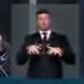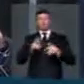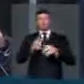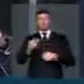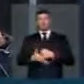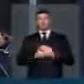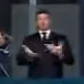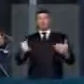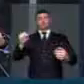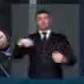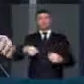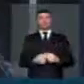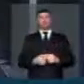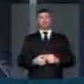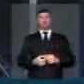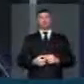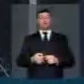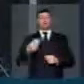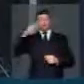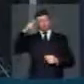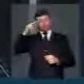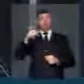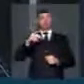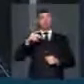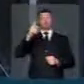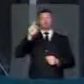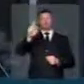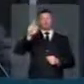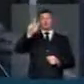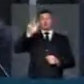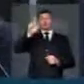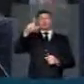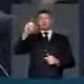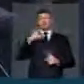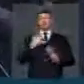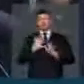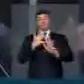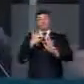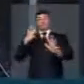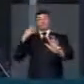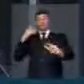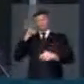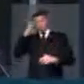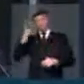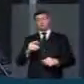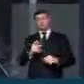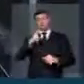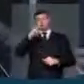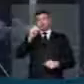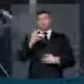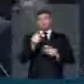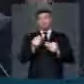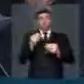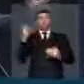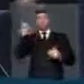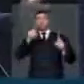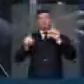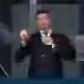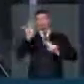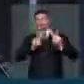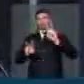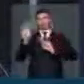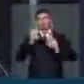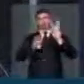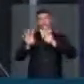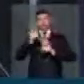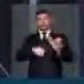lembro do doutor Geraldo Panisson. Tinha filas enormes de pessoas que vinham de toda a região na minha